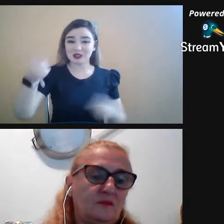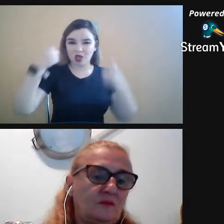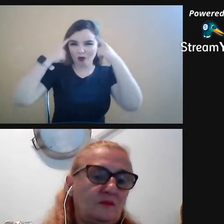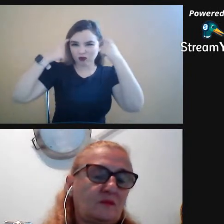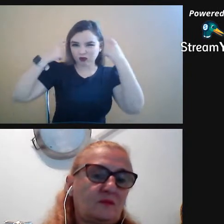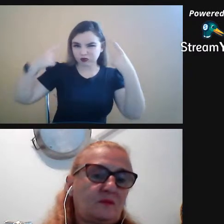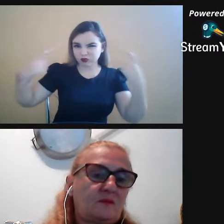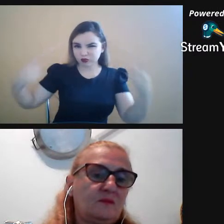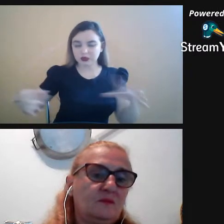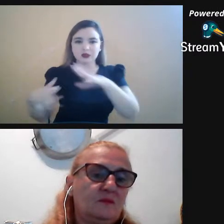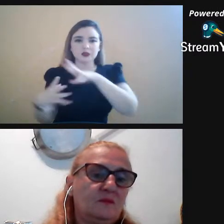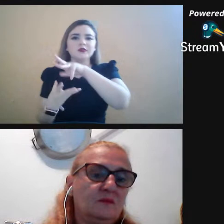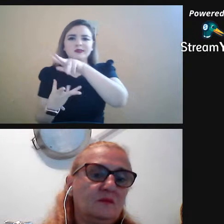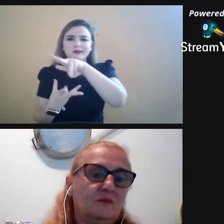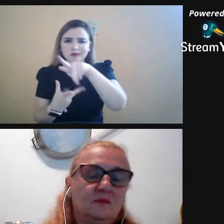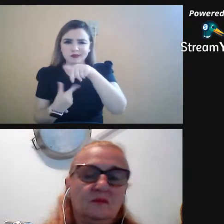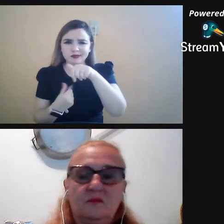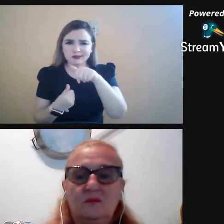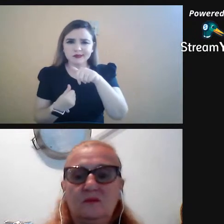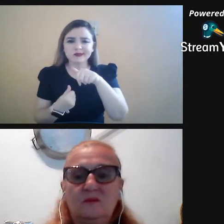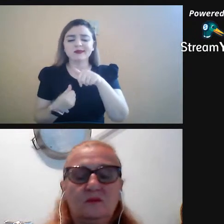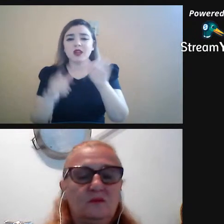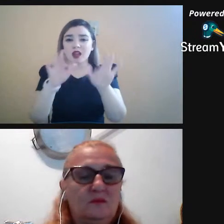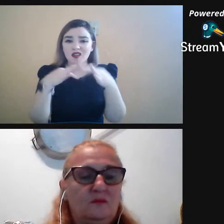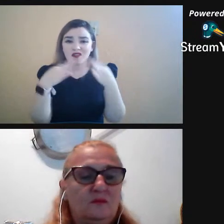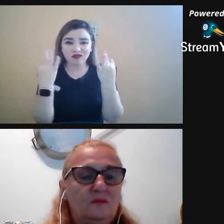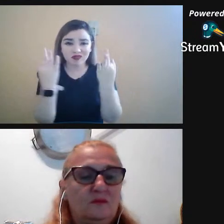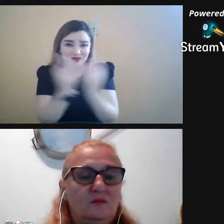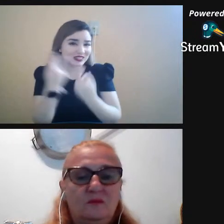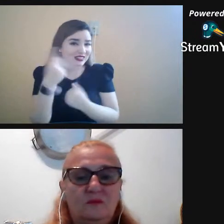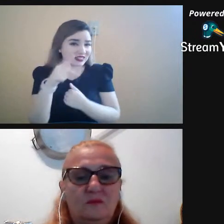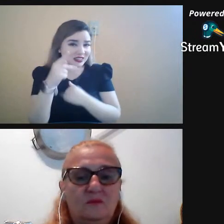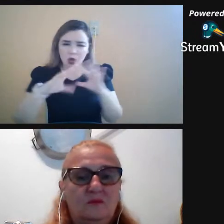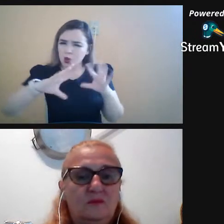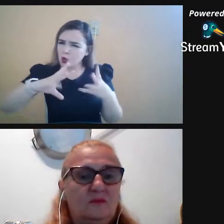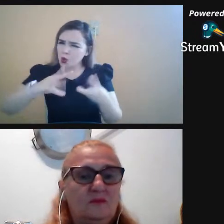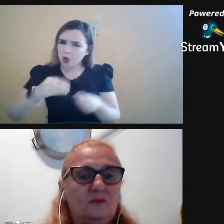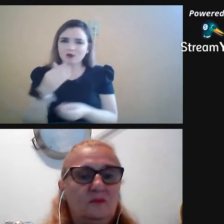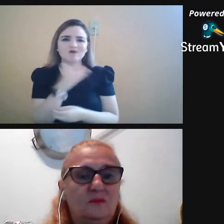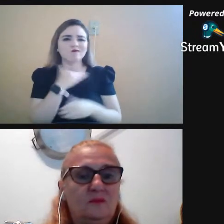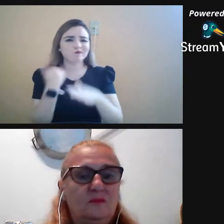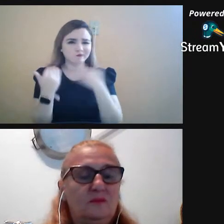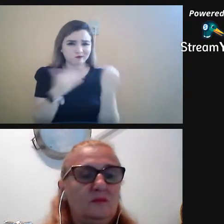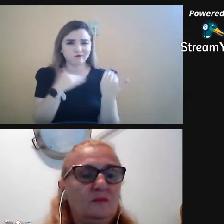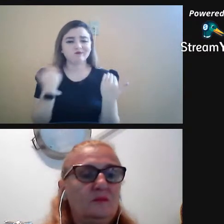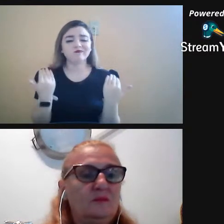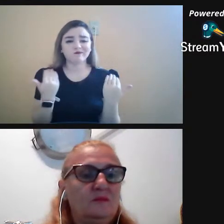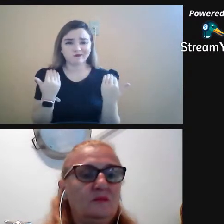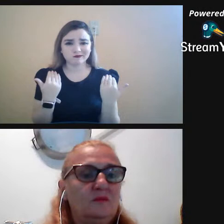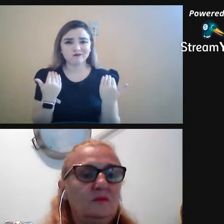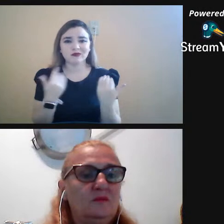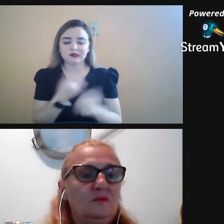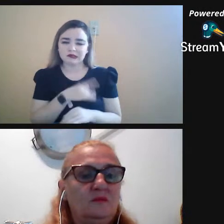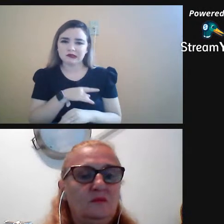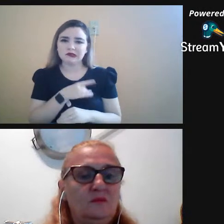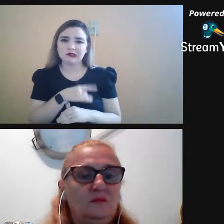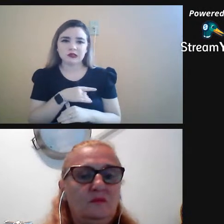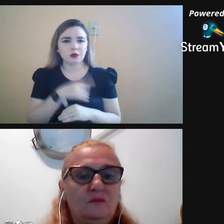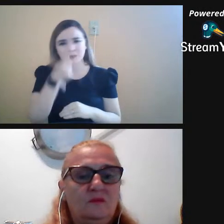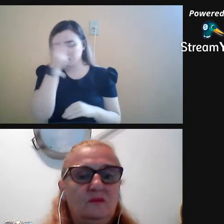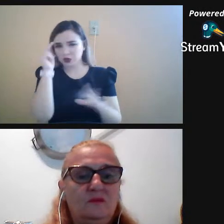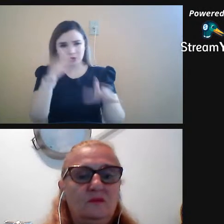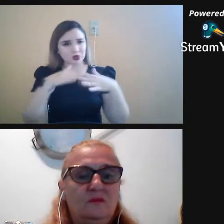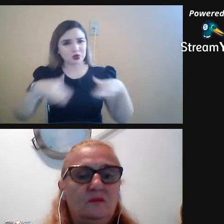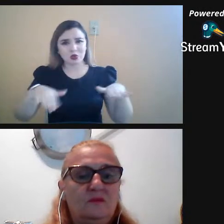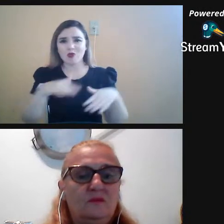A família toda dele morreu no campo de concentração. A história é muito triste, tá? É pesada, não vou mentir, é pesada. Morreu no campo